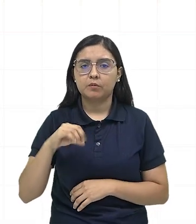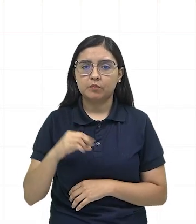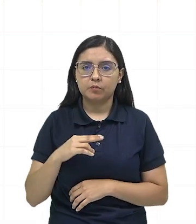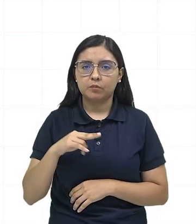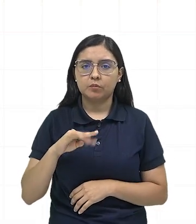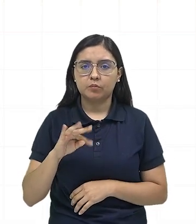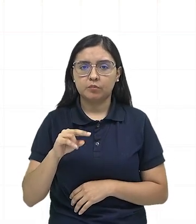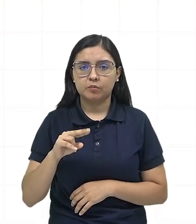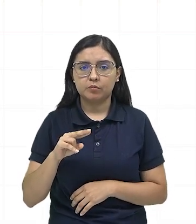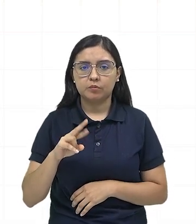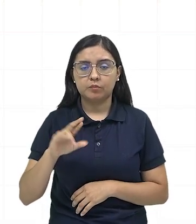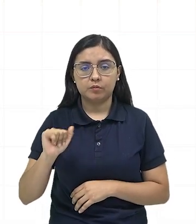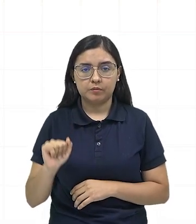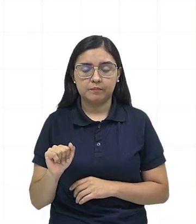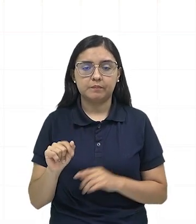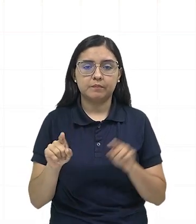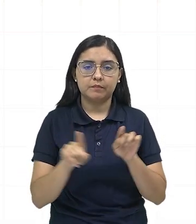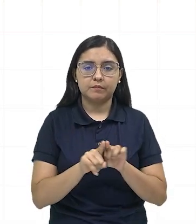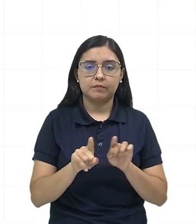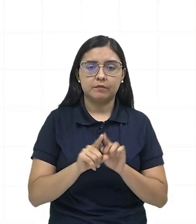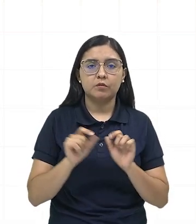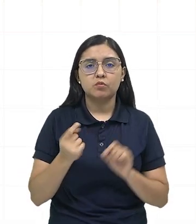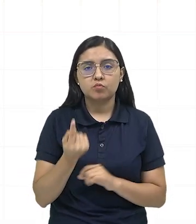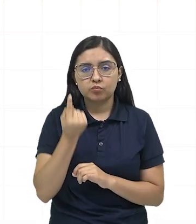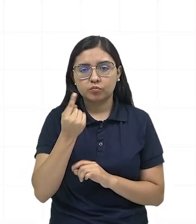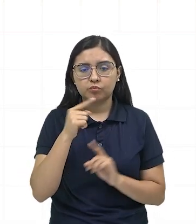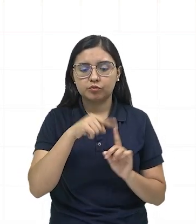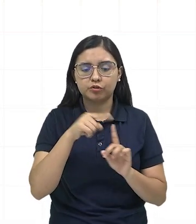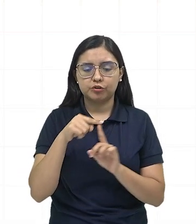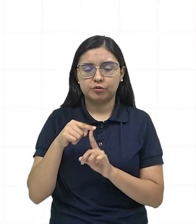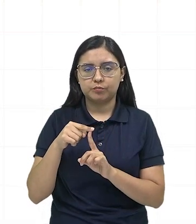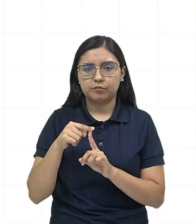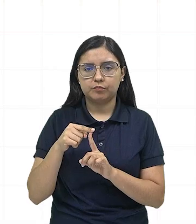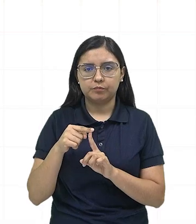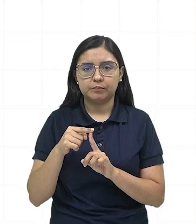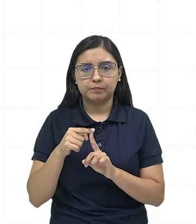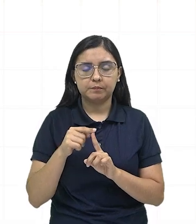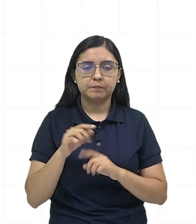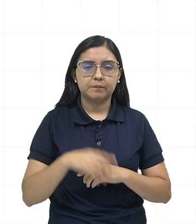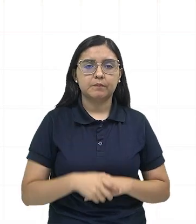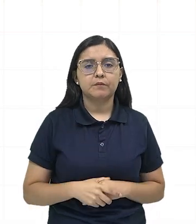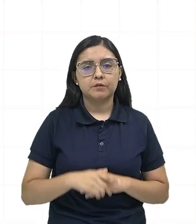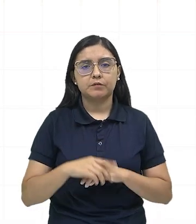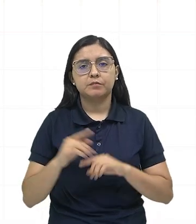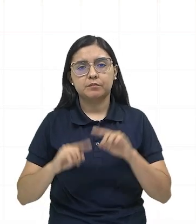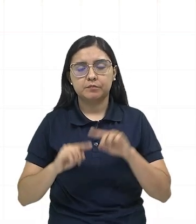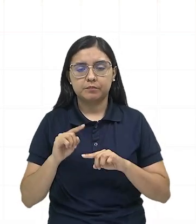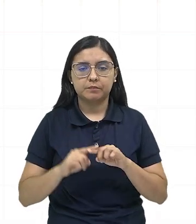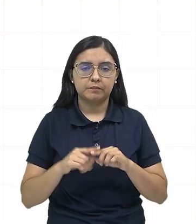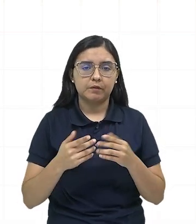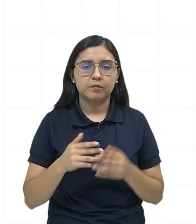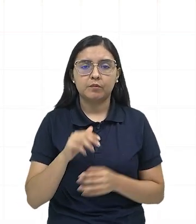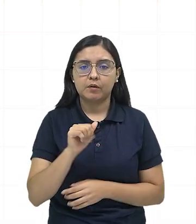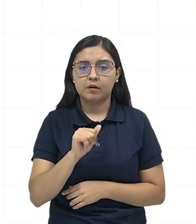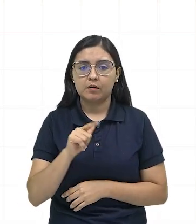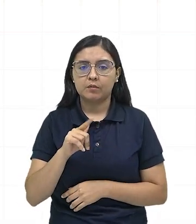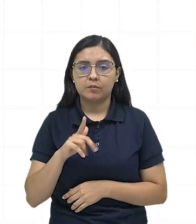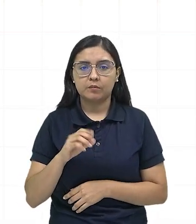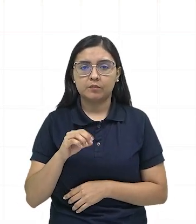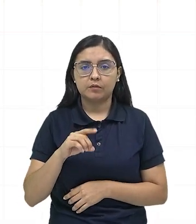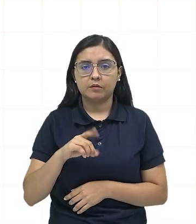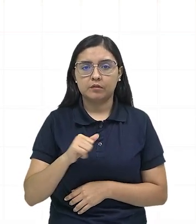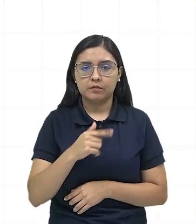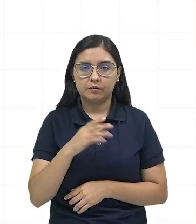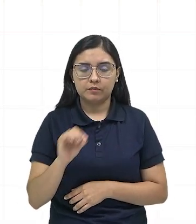seja, geralmente se plantava um tipo só, né, de produto. Nesse caso, em geral, era o algodão, tá? A mão